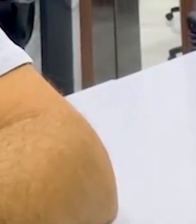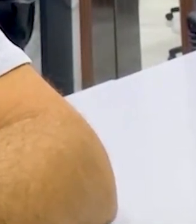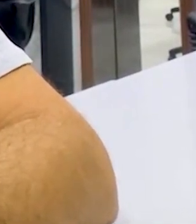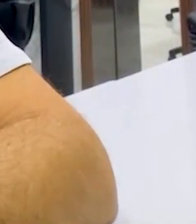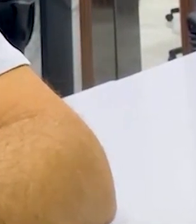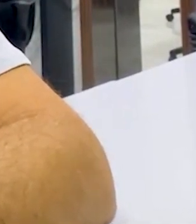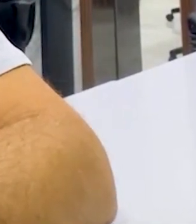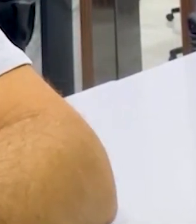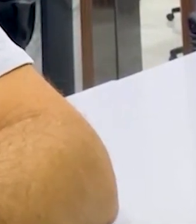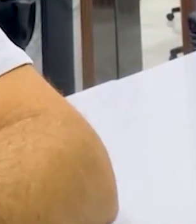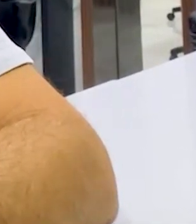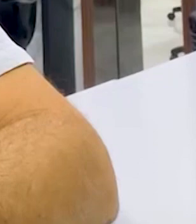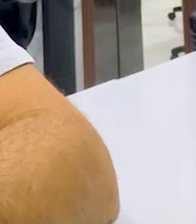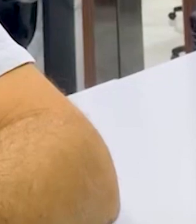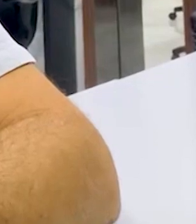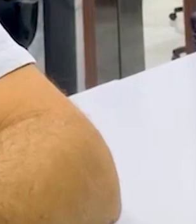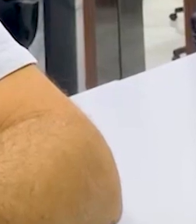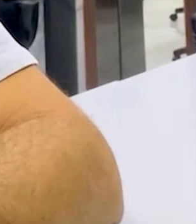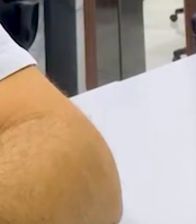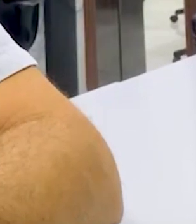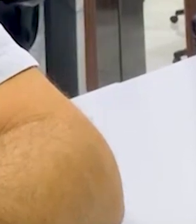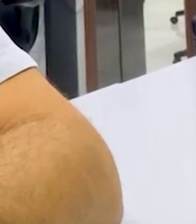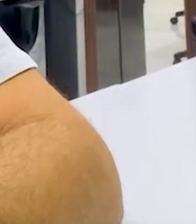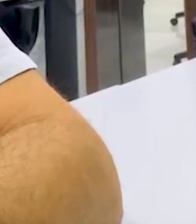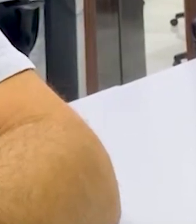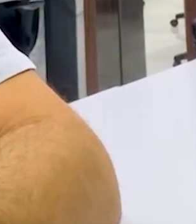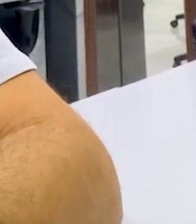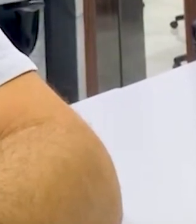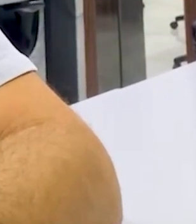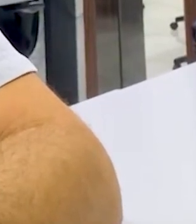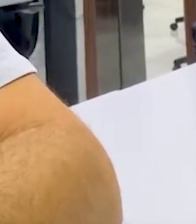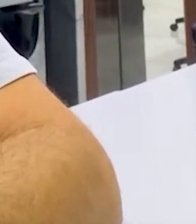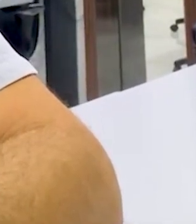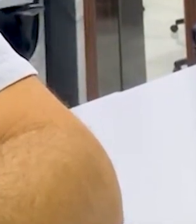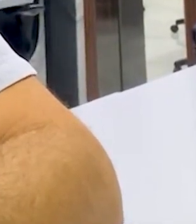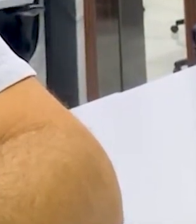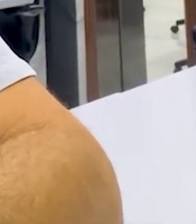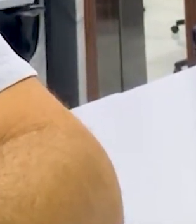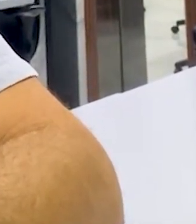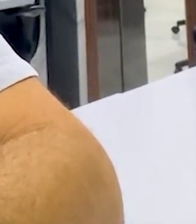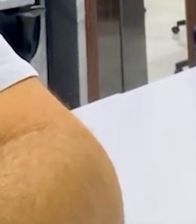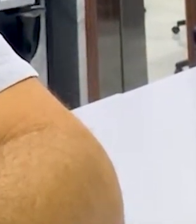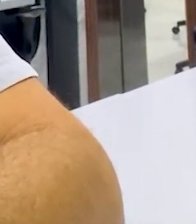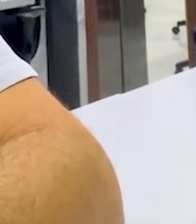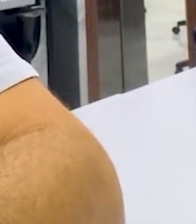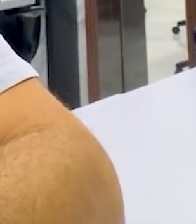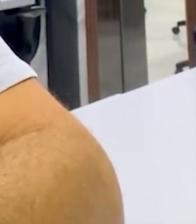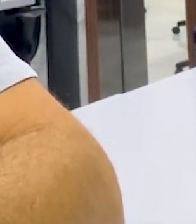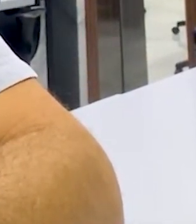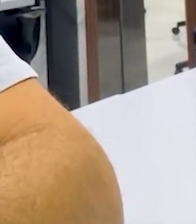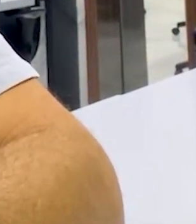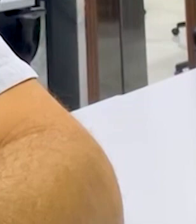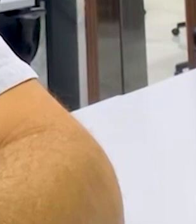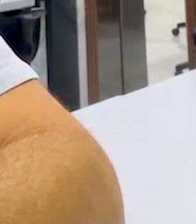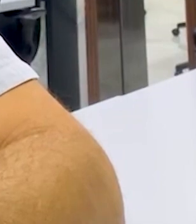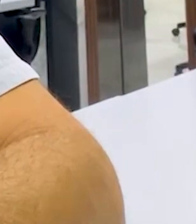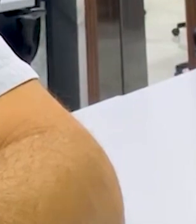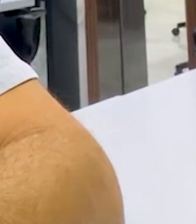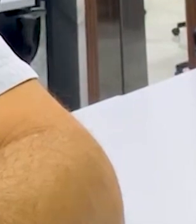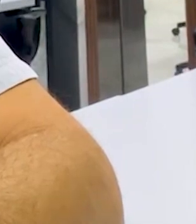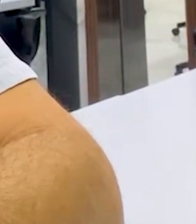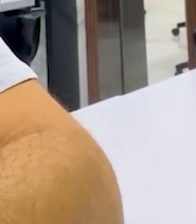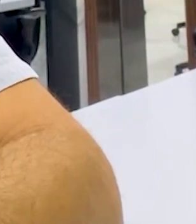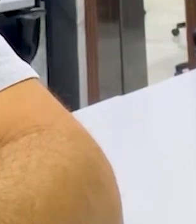As inscrições podem ser realizadas presencialmente pelos responsáveis legais pelas crianças de 0 a 5 anos, em qualquer